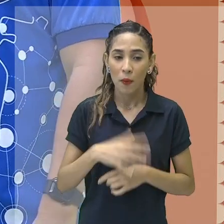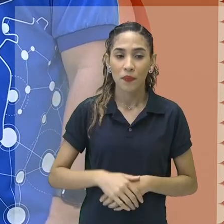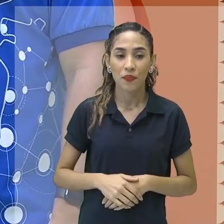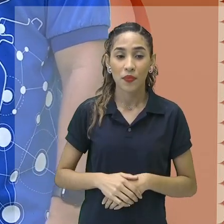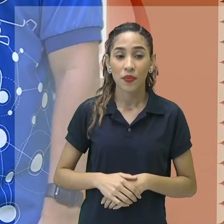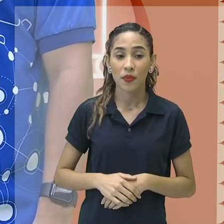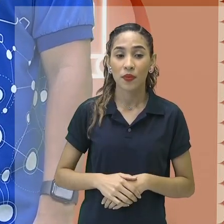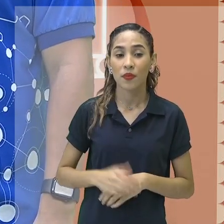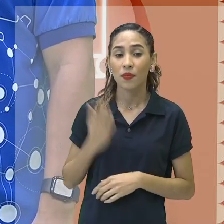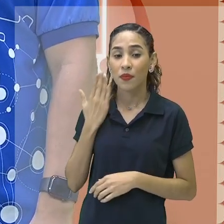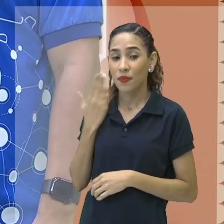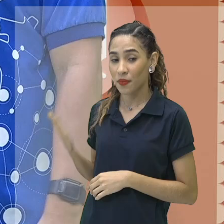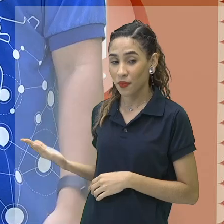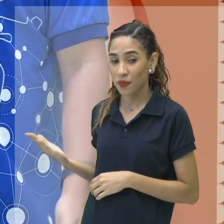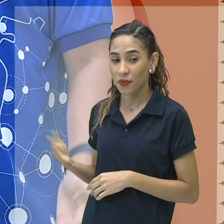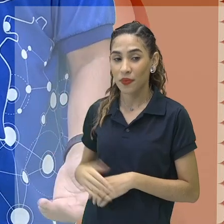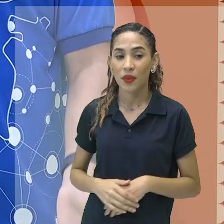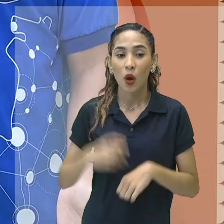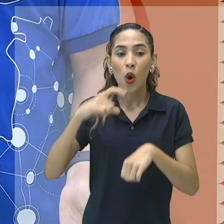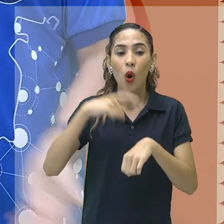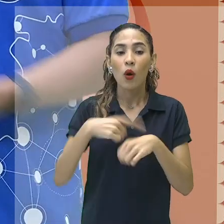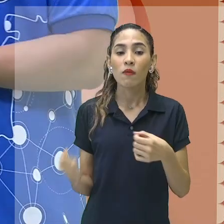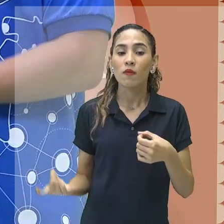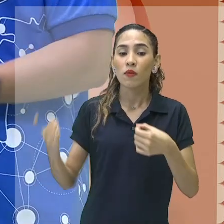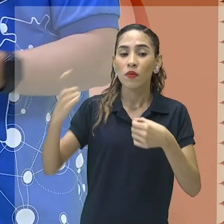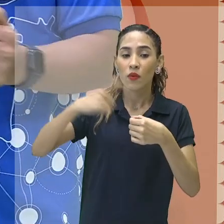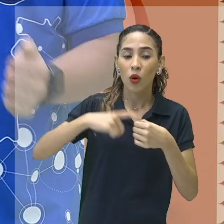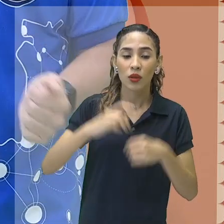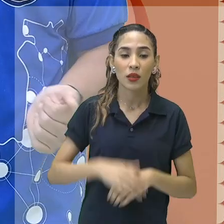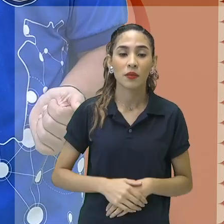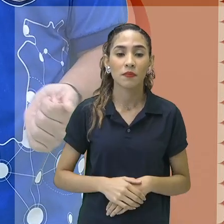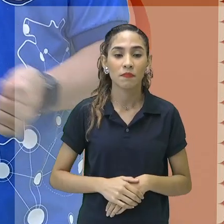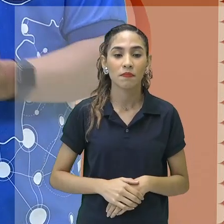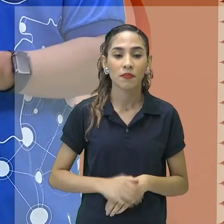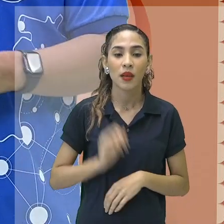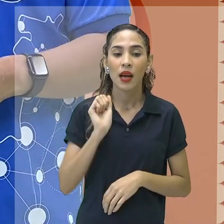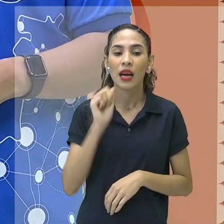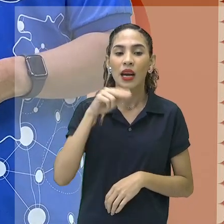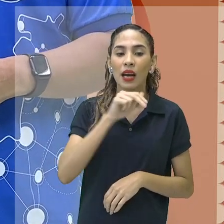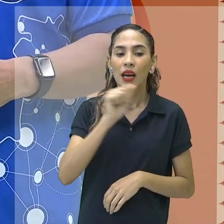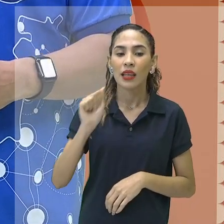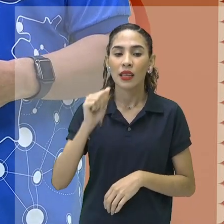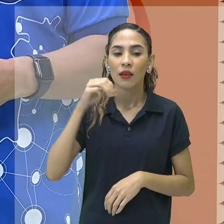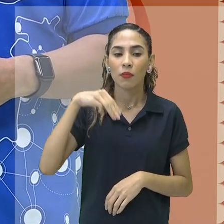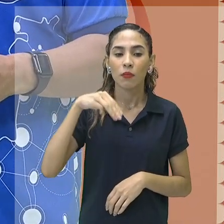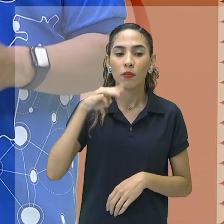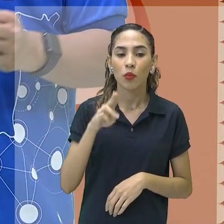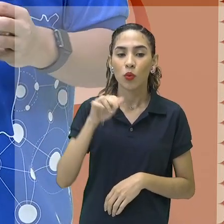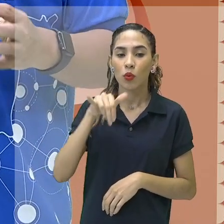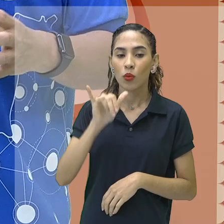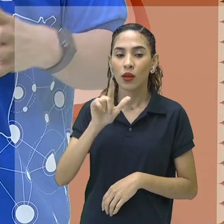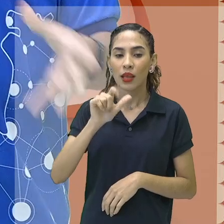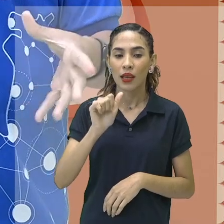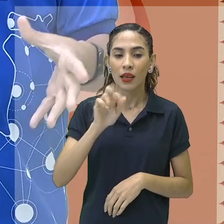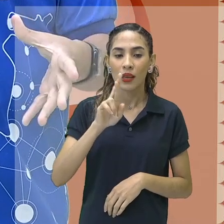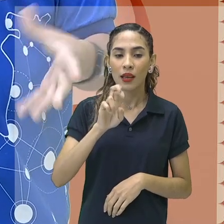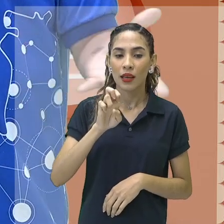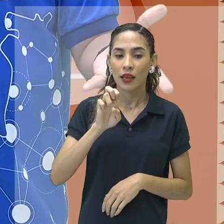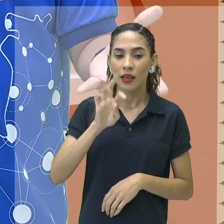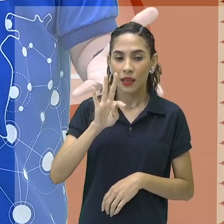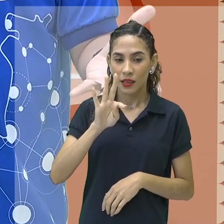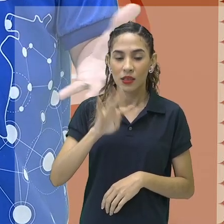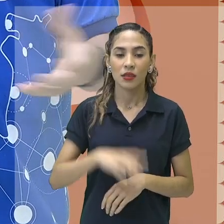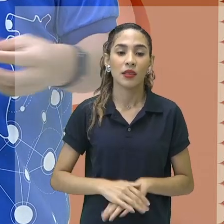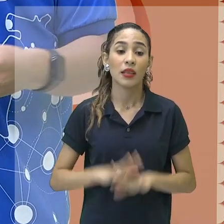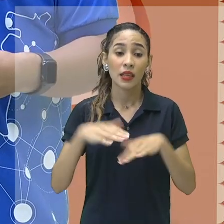é o Que Horas Ela Volta, um filme onde a Regina Casé, um filme da Ana Mulaert, brasileiro também, e onde a Regina Casé, uma